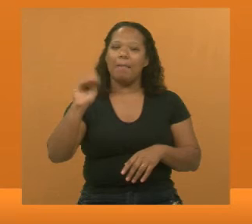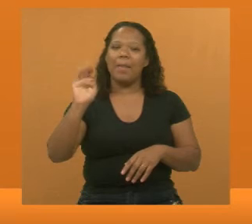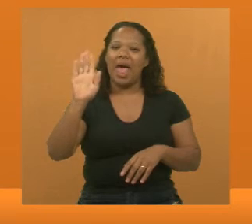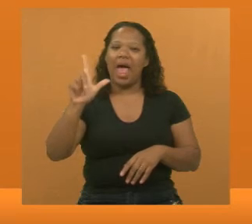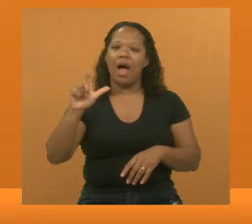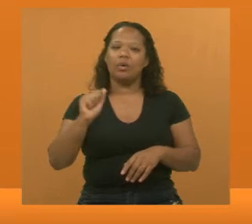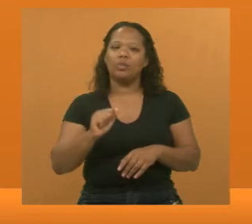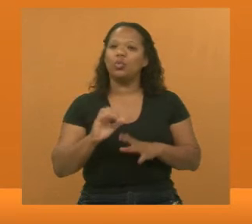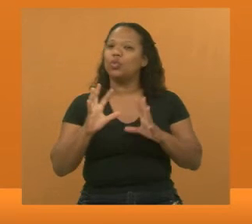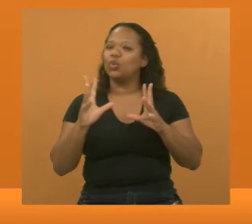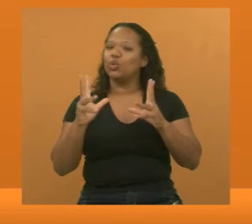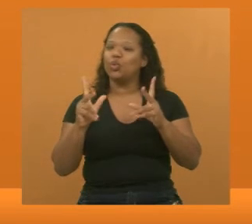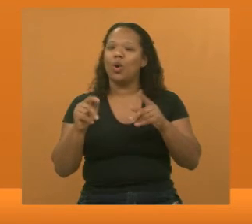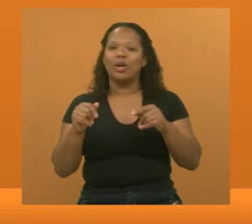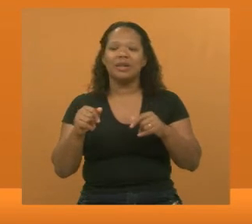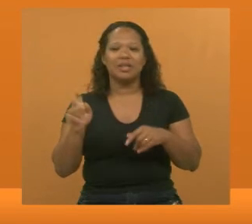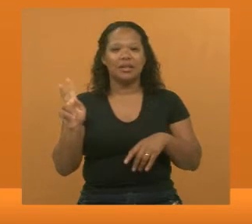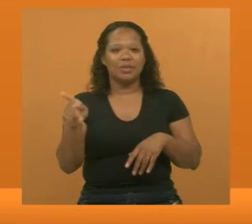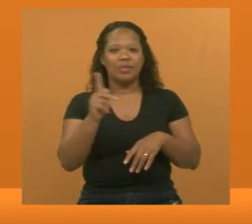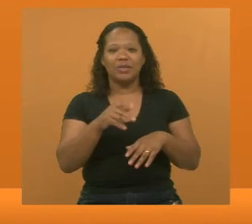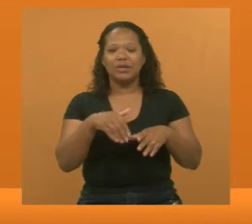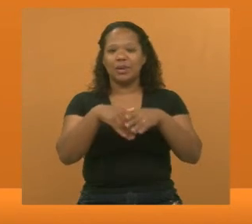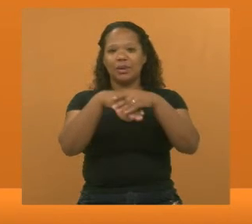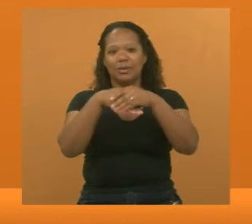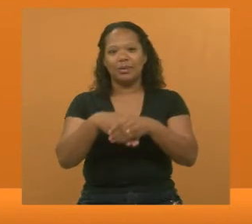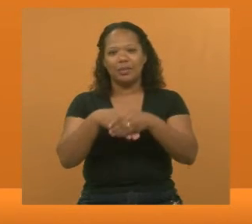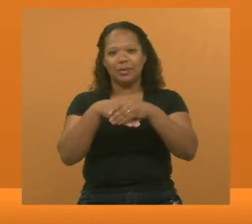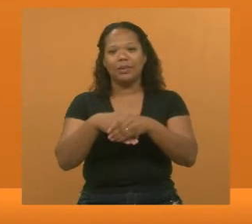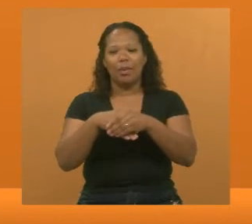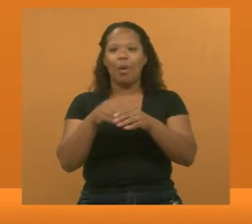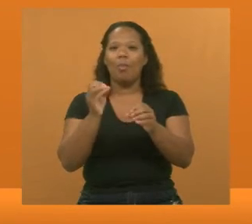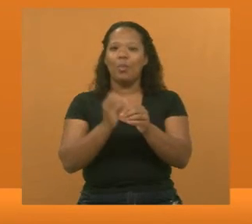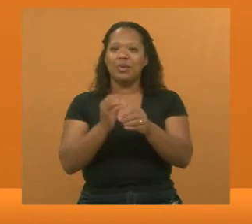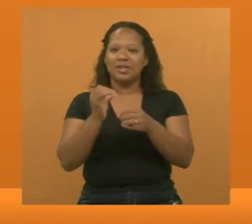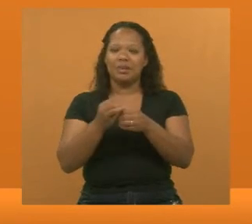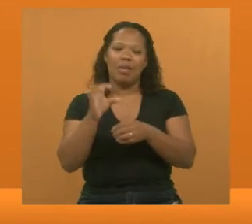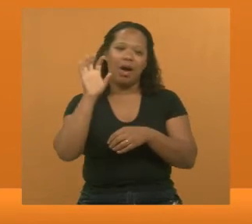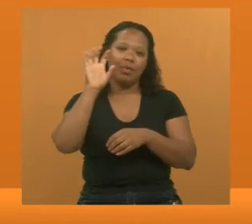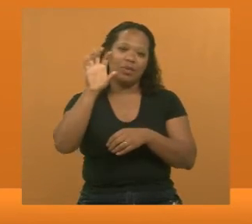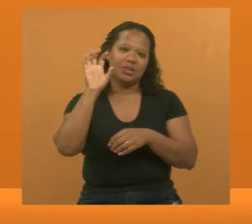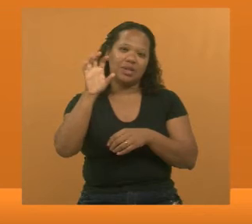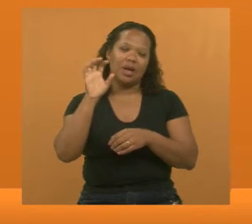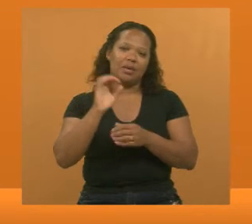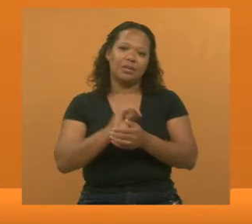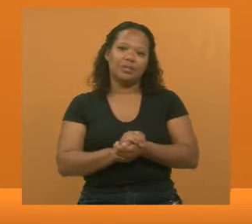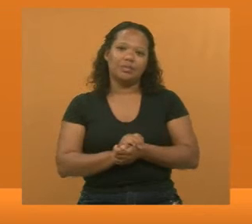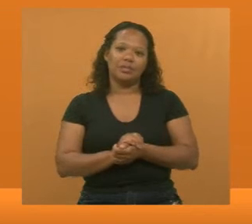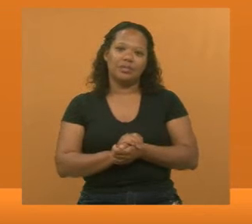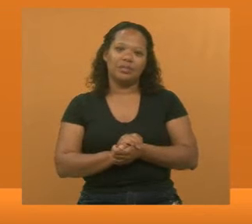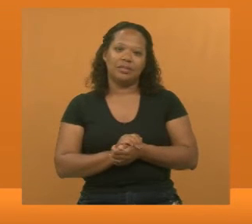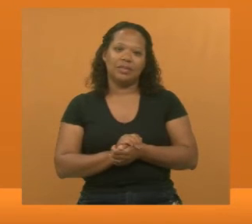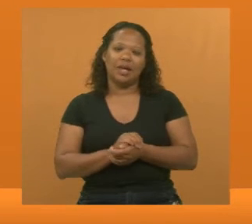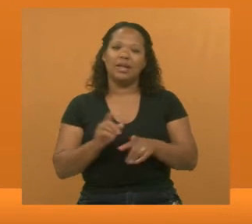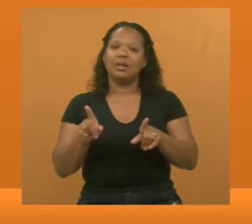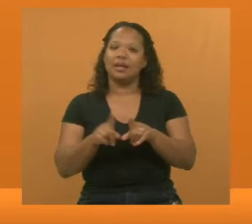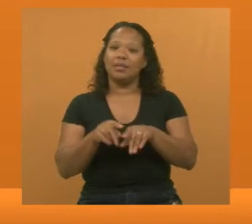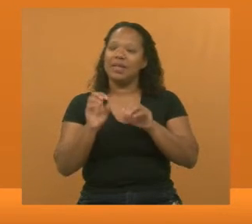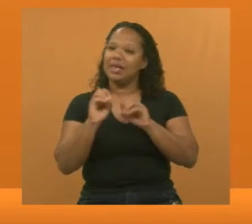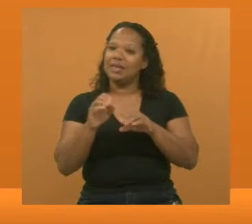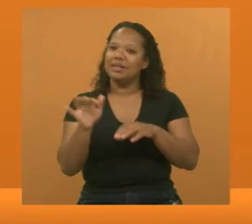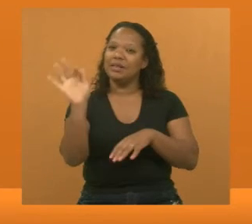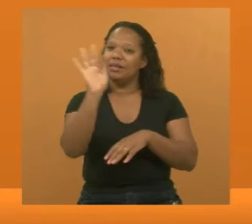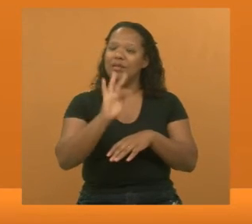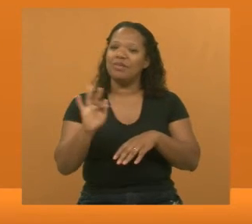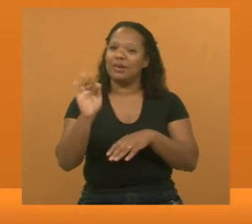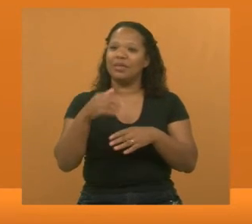demais professoras, seja da rede municipal, rede estadual de educação e também aqueles que lecionam na universidade. A